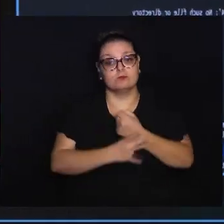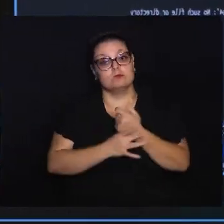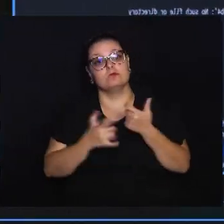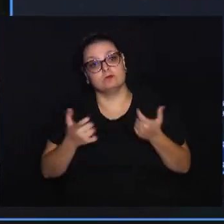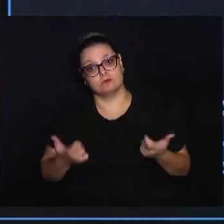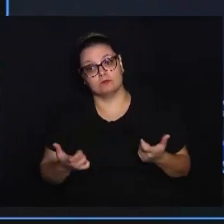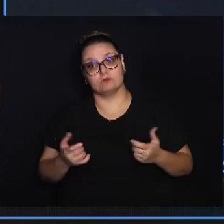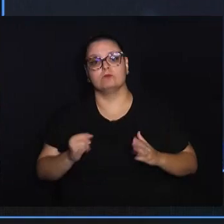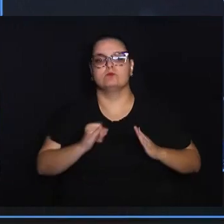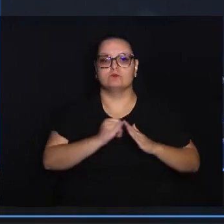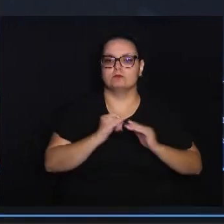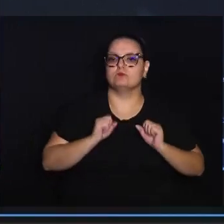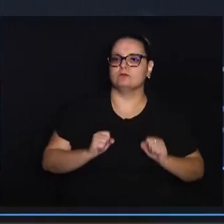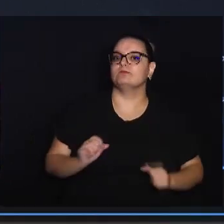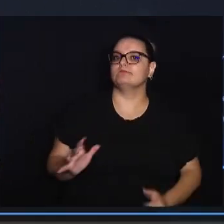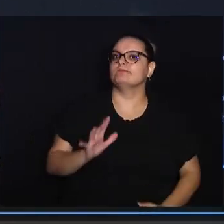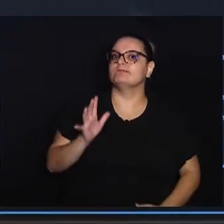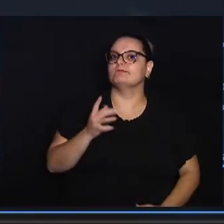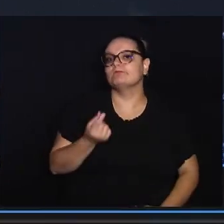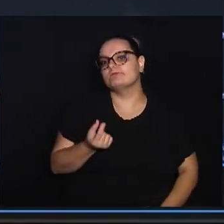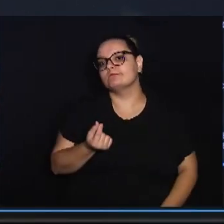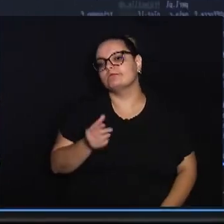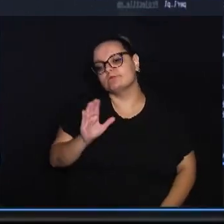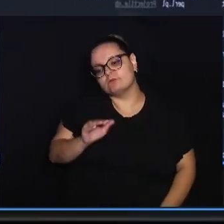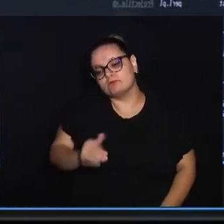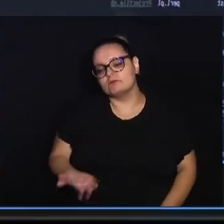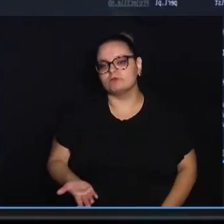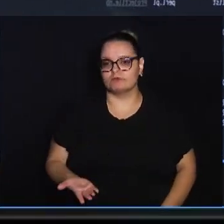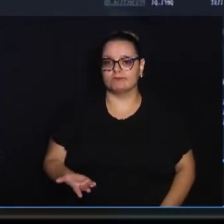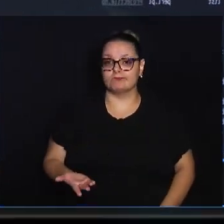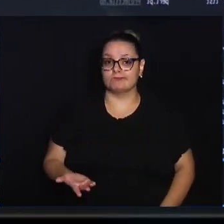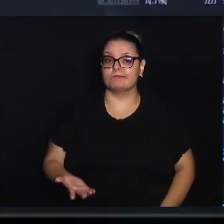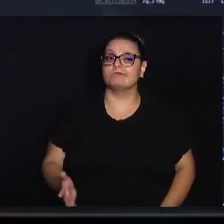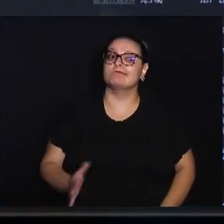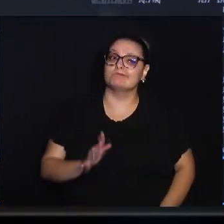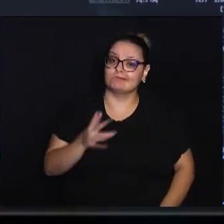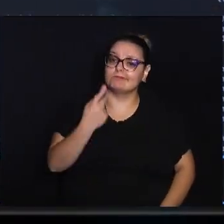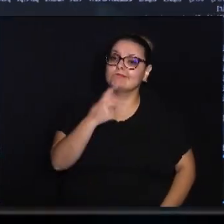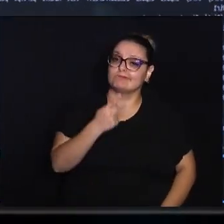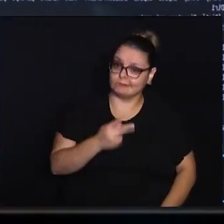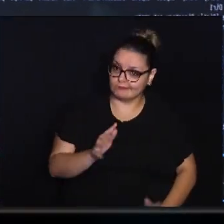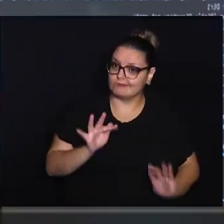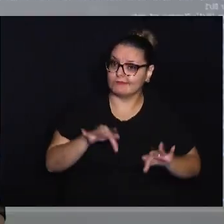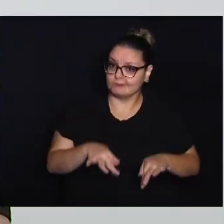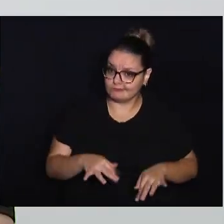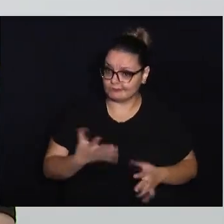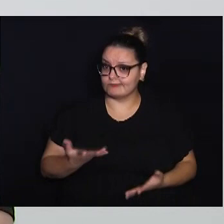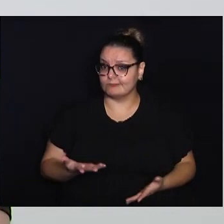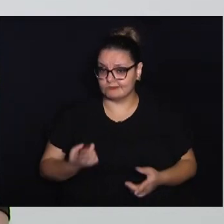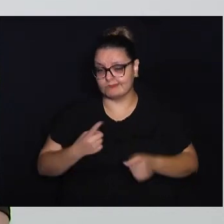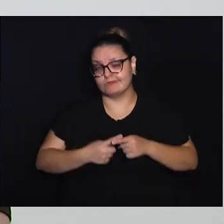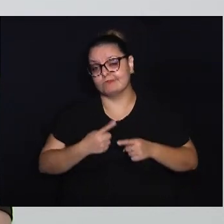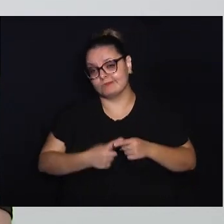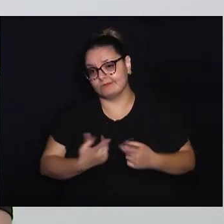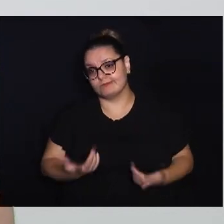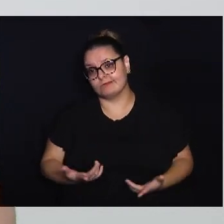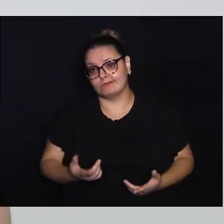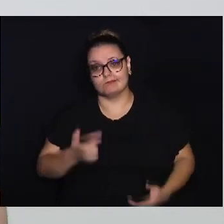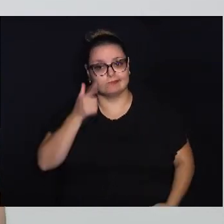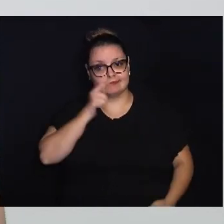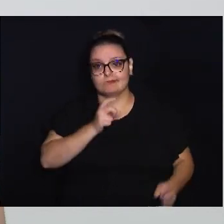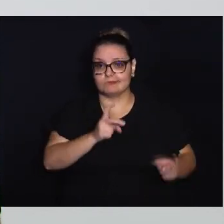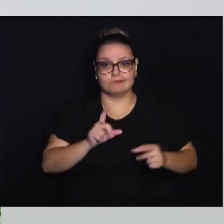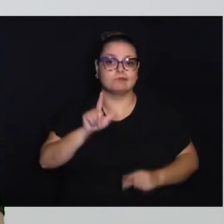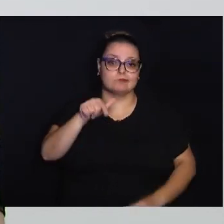tão seguro, esse imóvel ele pode custar muito mais barato, mas ele pode sair muito mais caro para você no final das contas, porque pode ser que